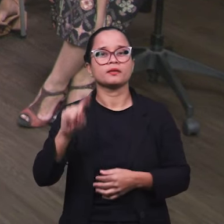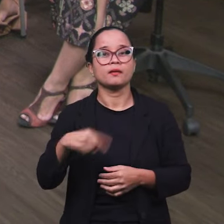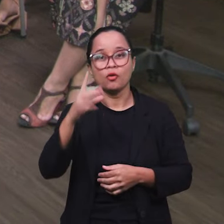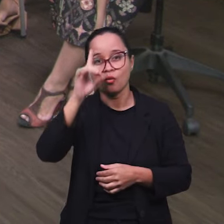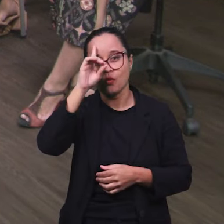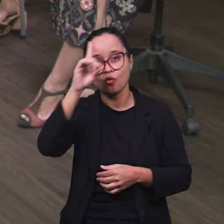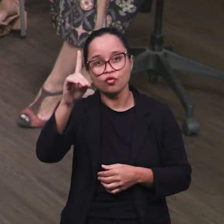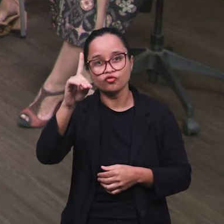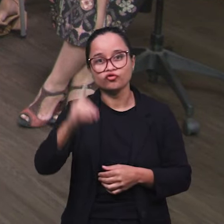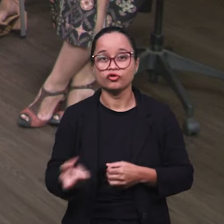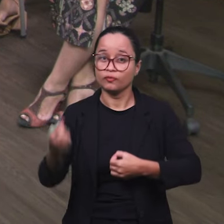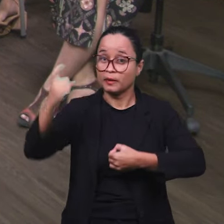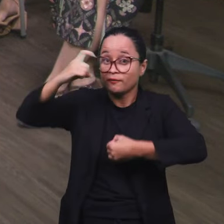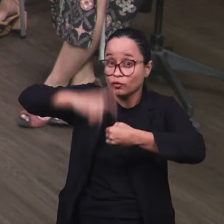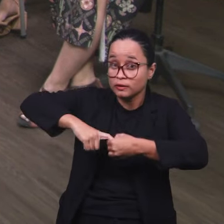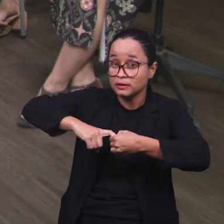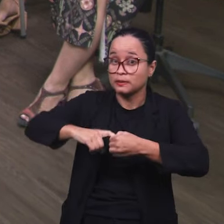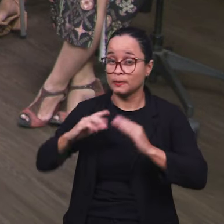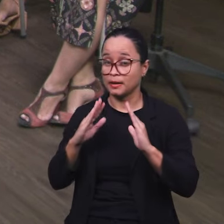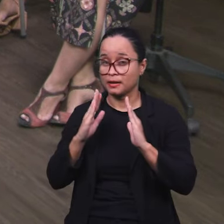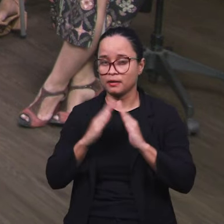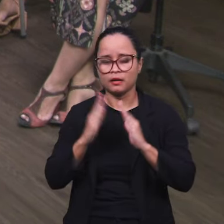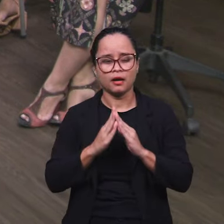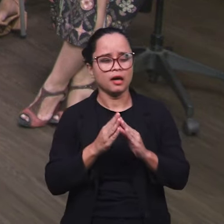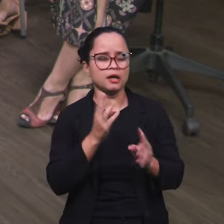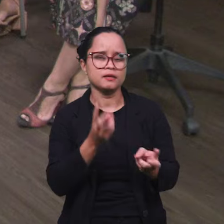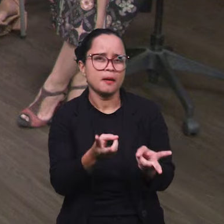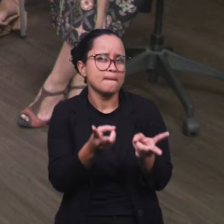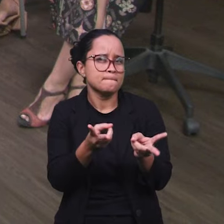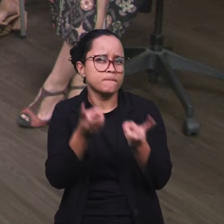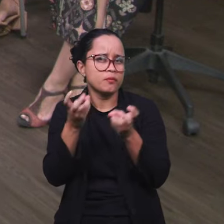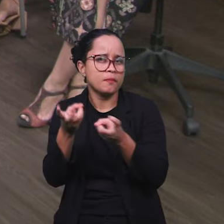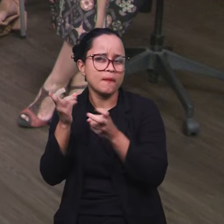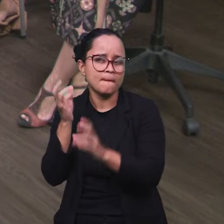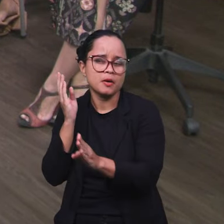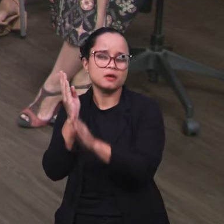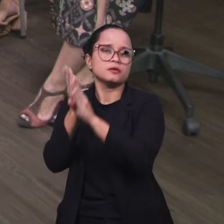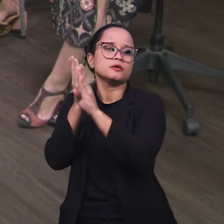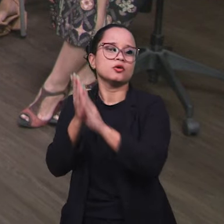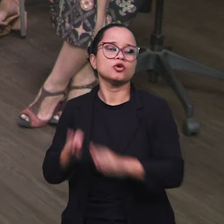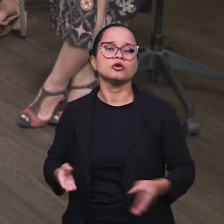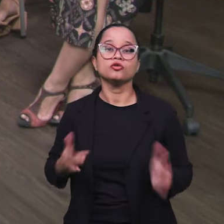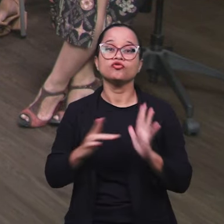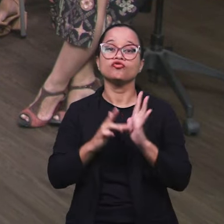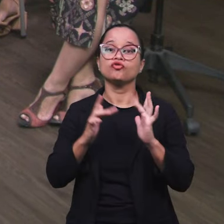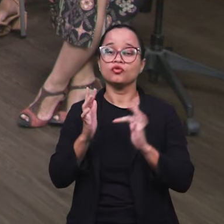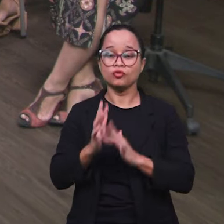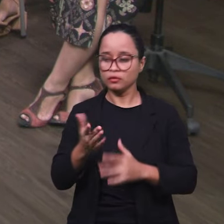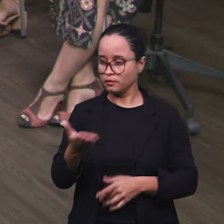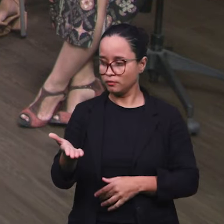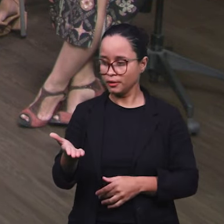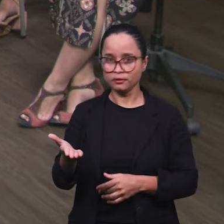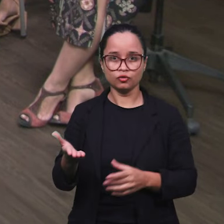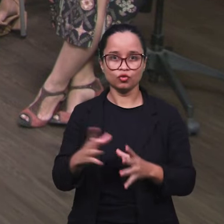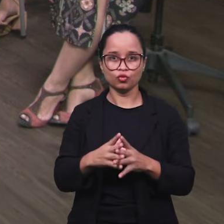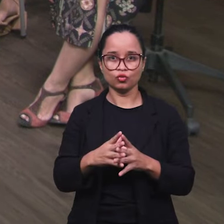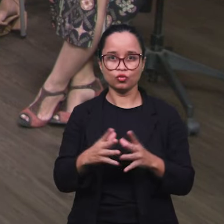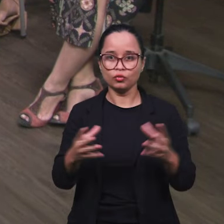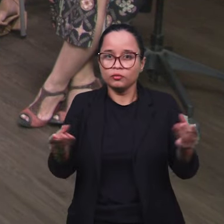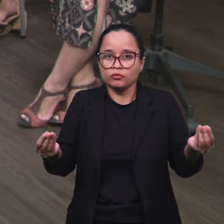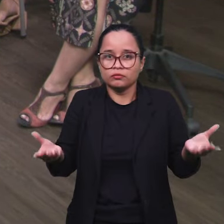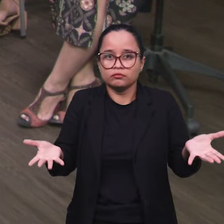parentes. Depois de um dia de retorno, eles descobriram que Jesus, o rapaz,